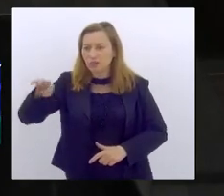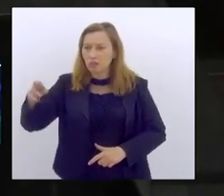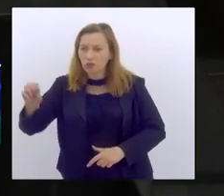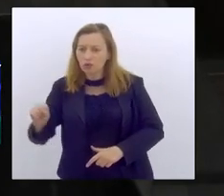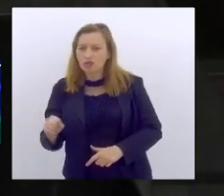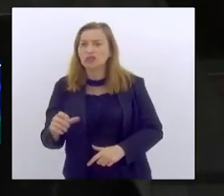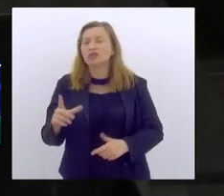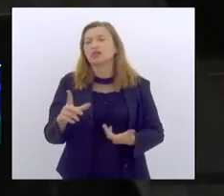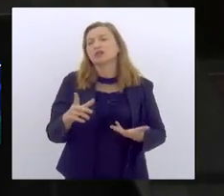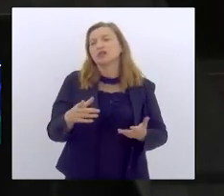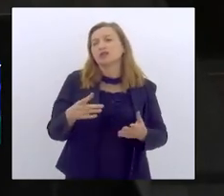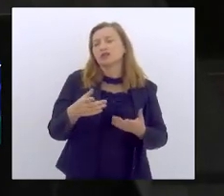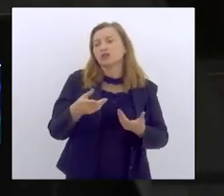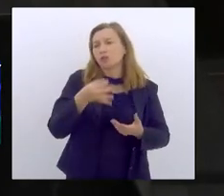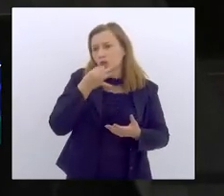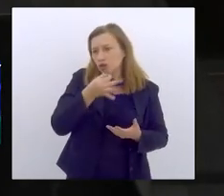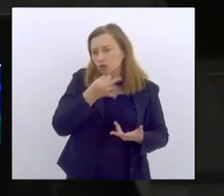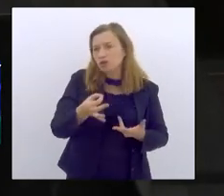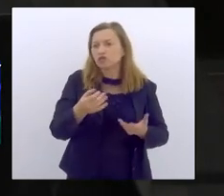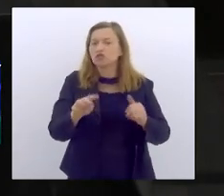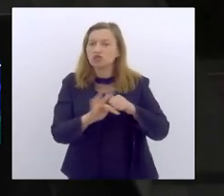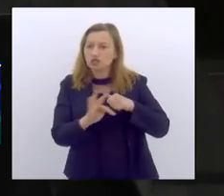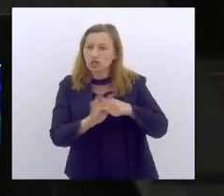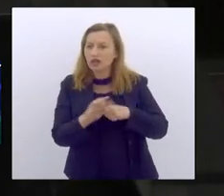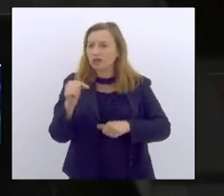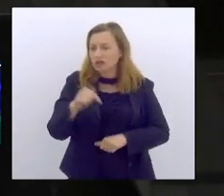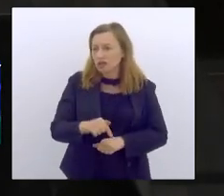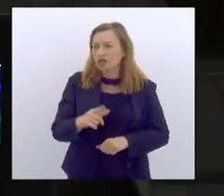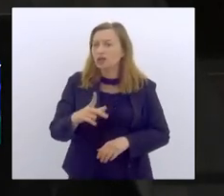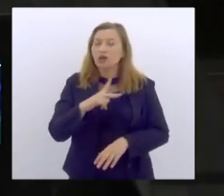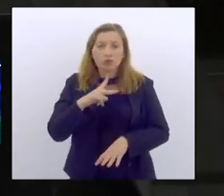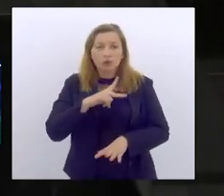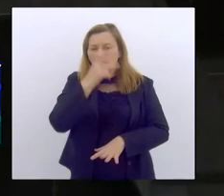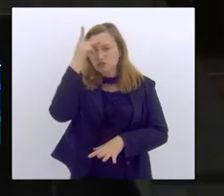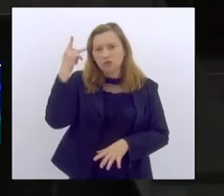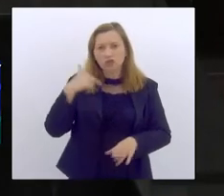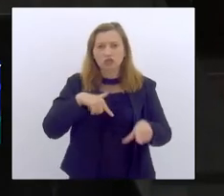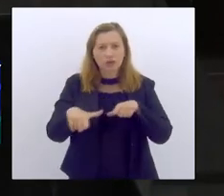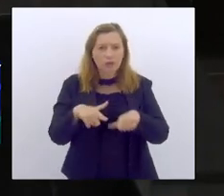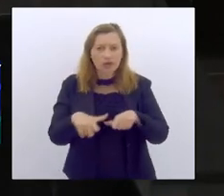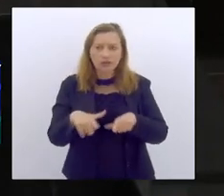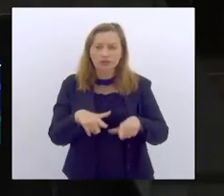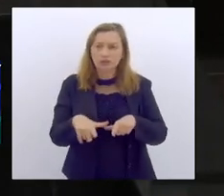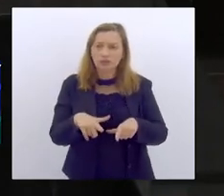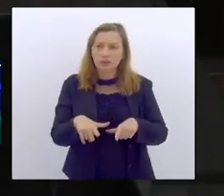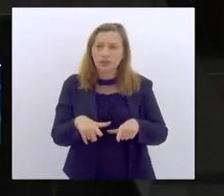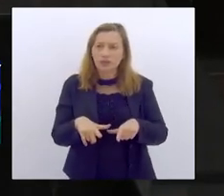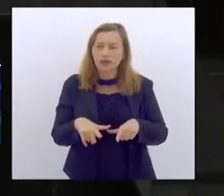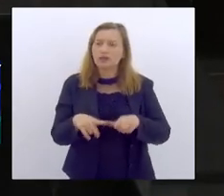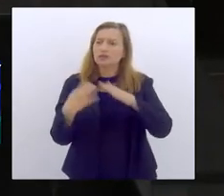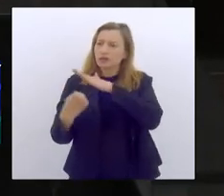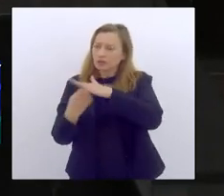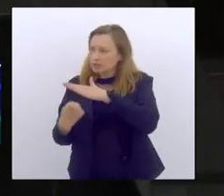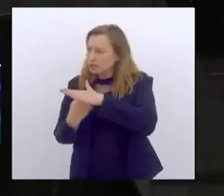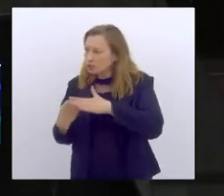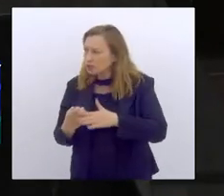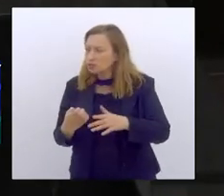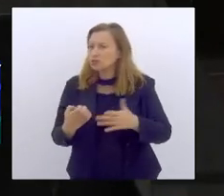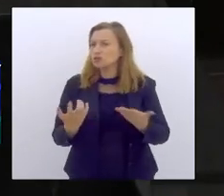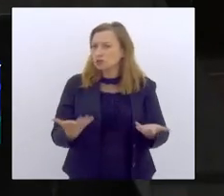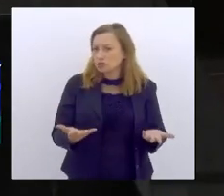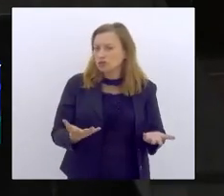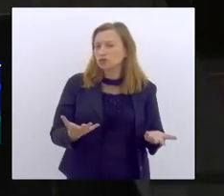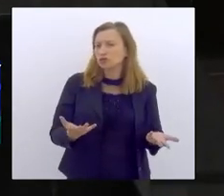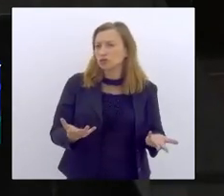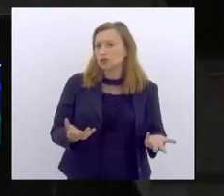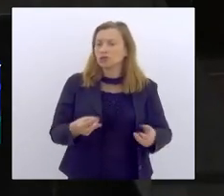depoimento de técnico de especialistas e aqui entre nós' de próprios trabalhadores da empresa ou de prestadores